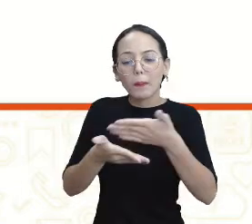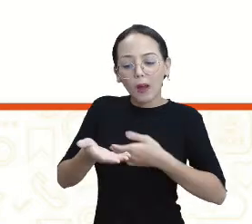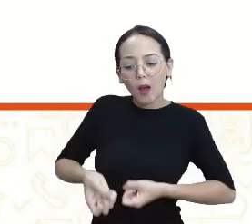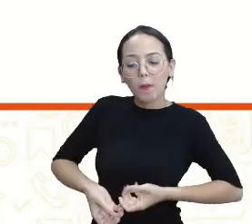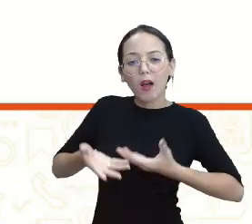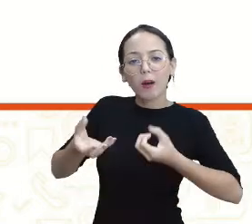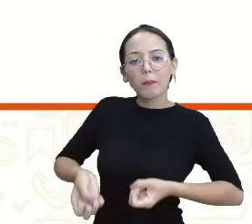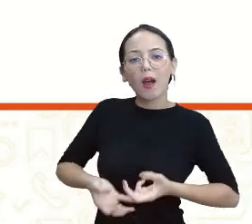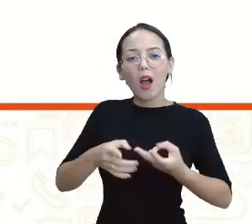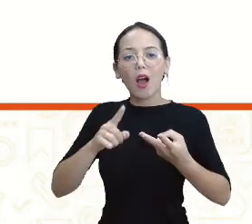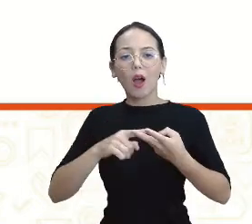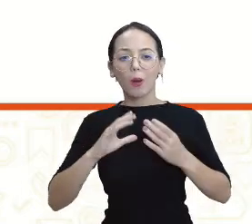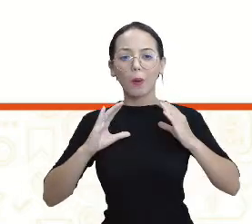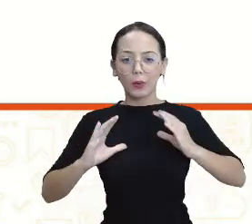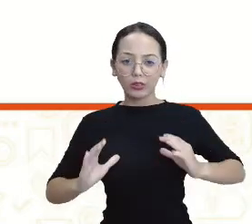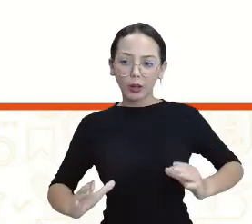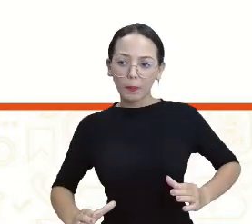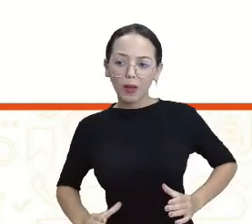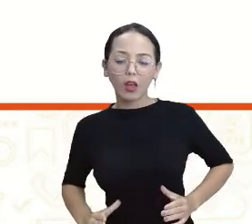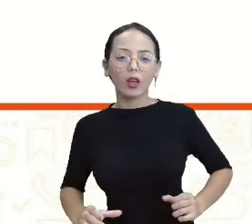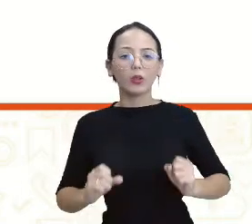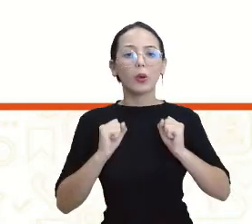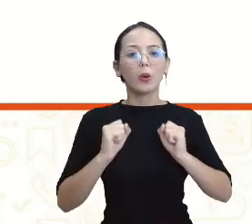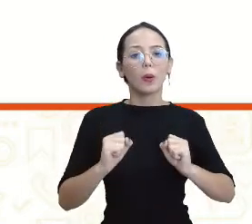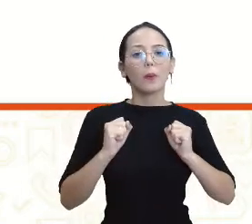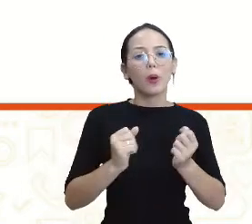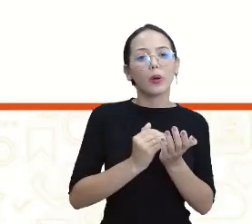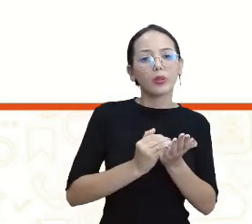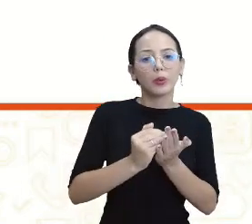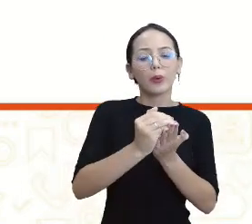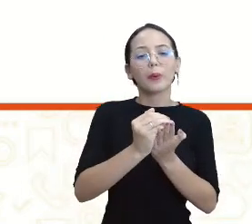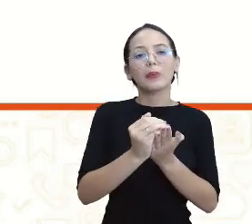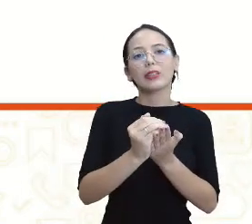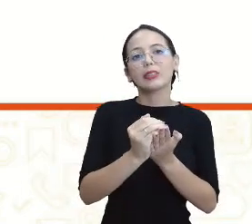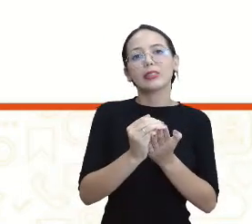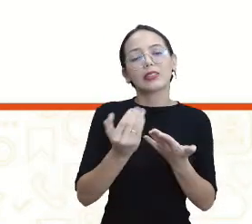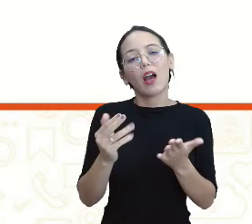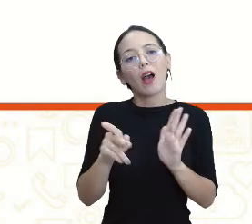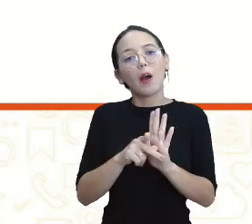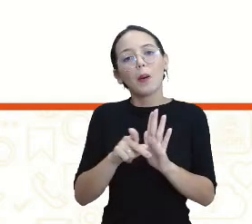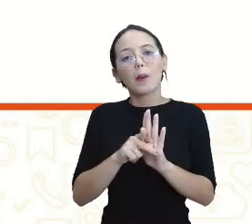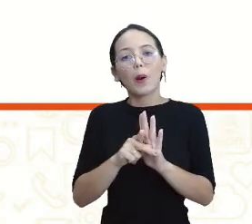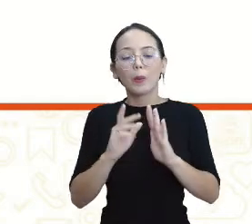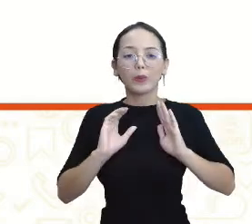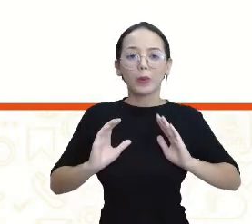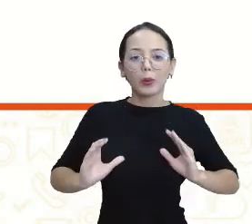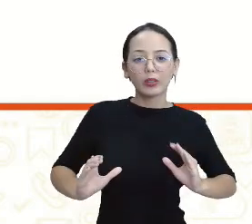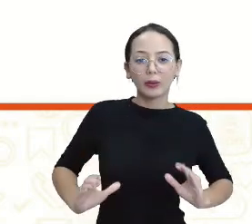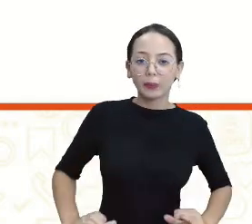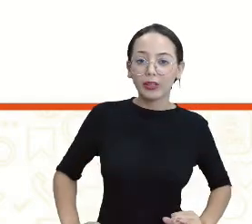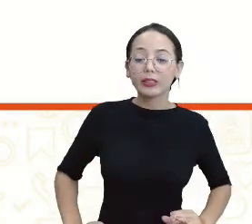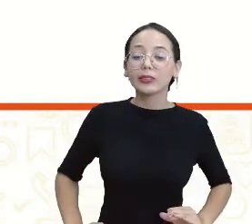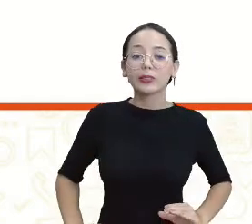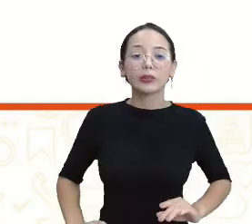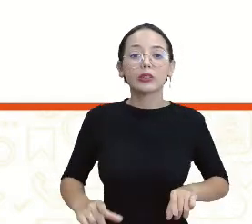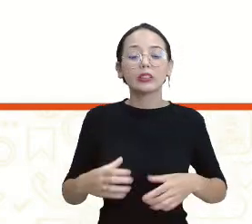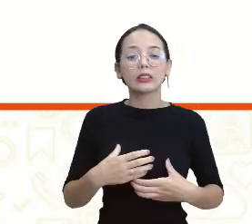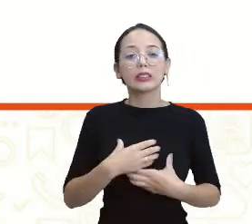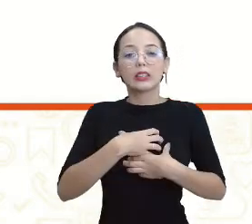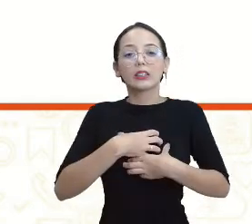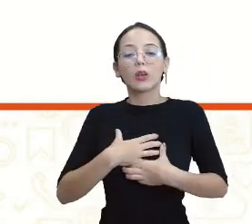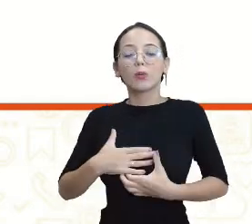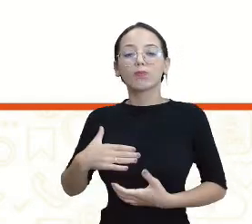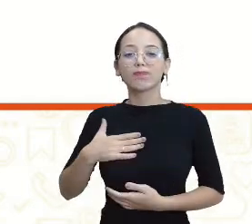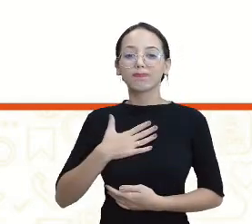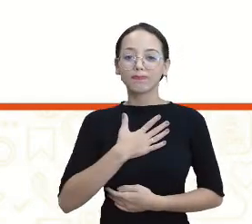de comportamento. A gente pode iniciar uma atividade de manejo de comportamento com uma sensação de